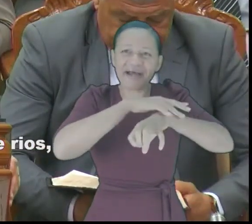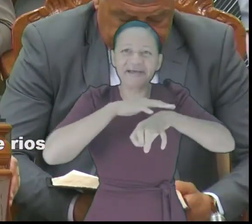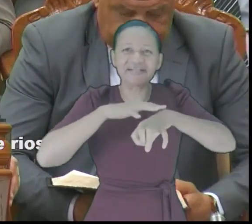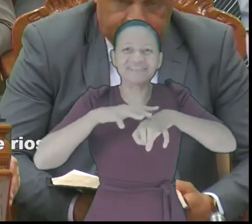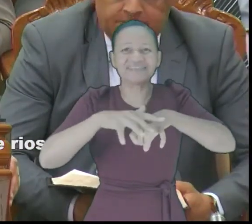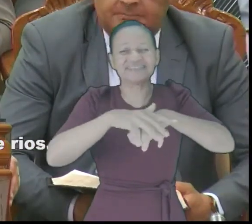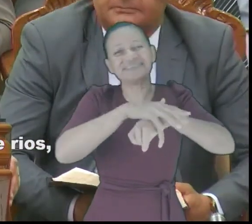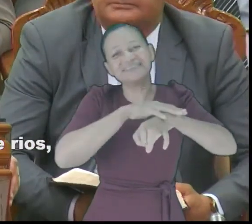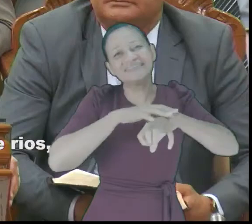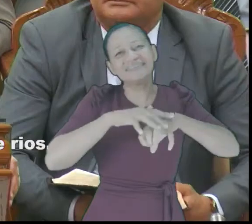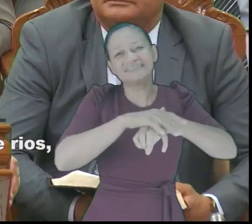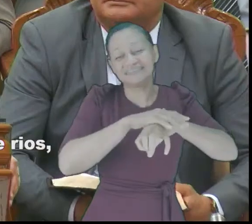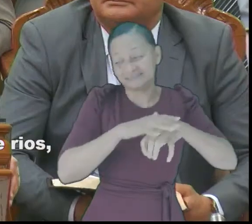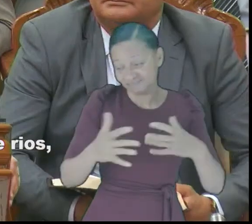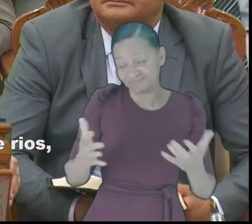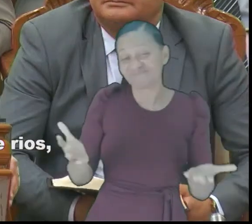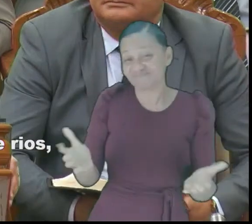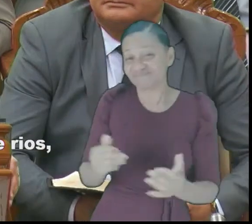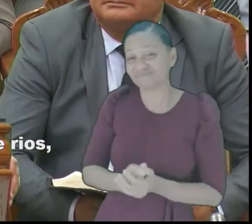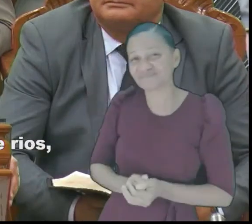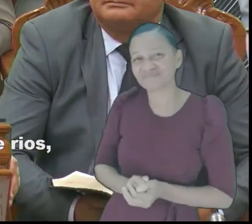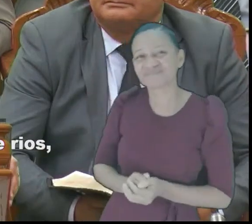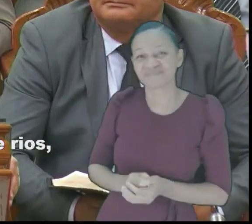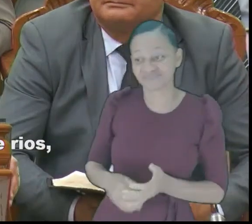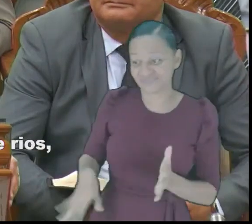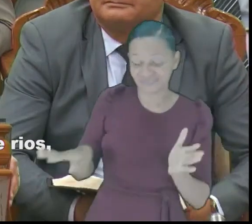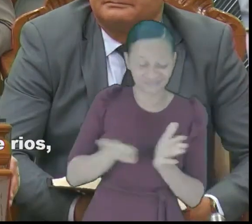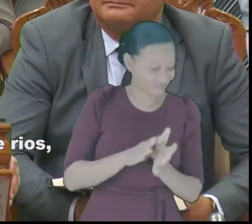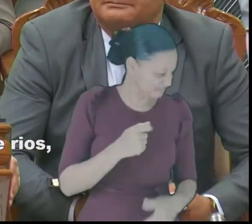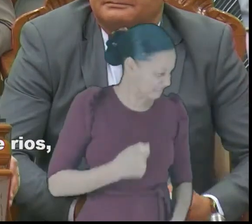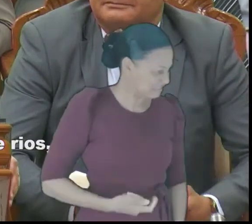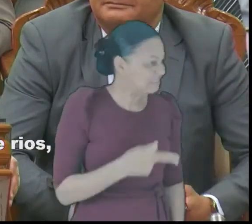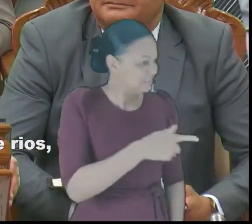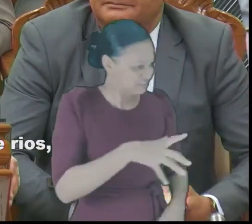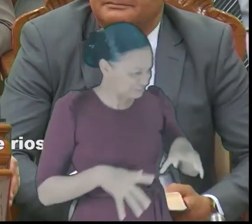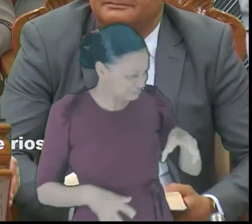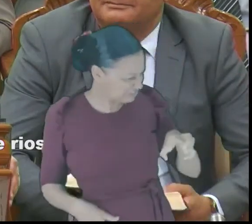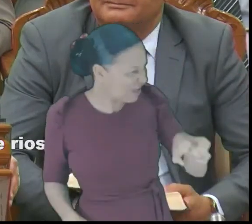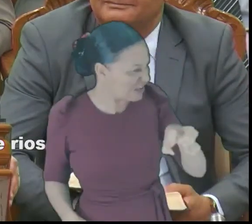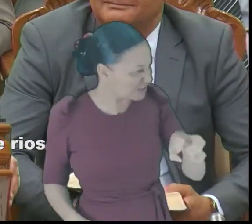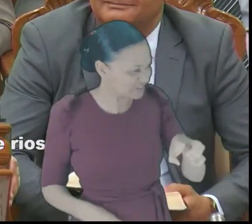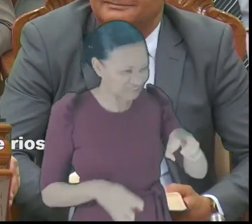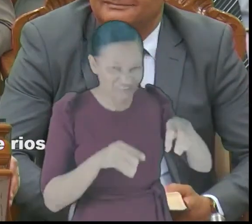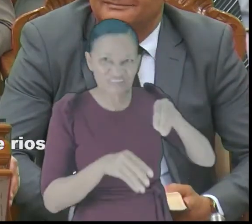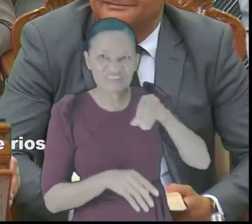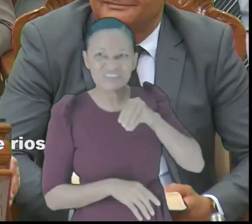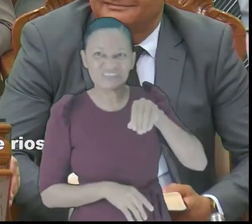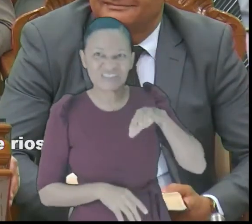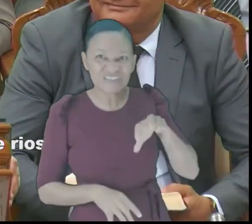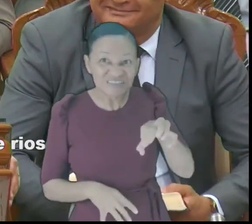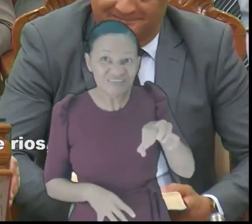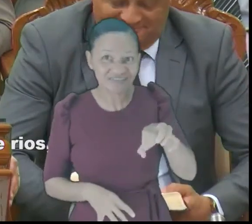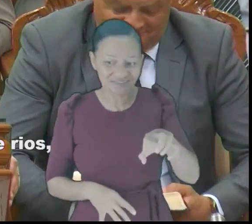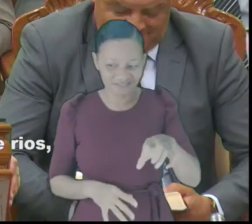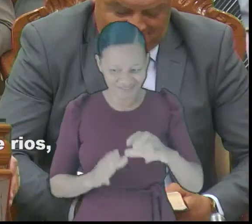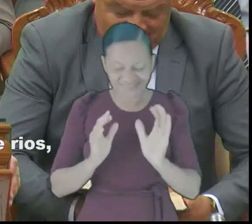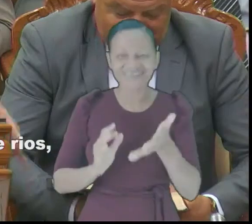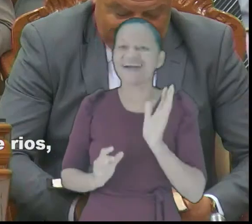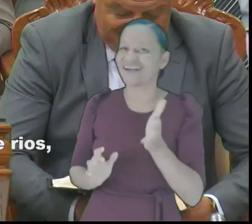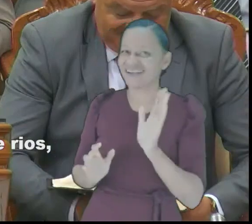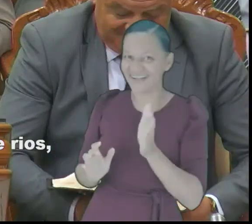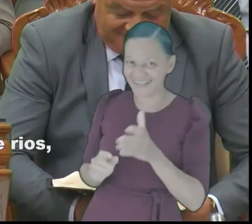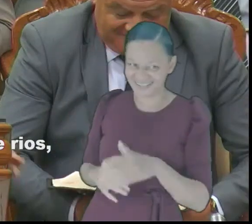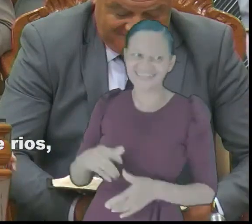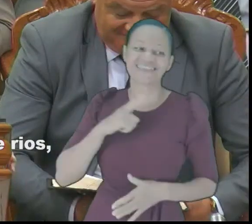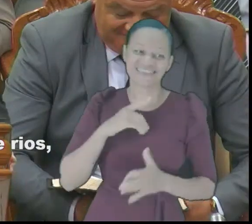muito crente, às vezes os profetas dizem assim, chega para o crente e diz, terra seca. Os irmãos já viram? Eu já vi profeta dizer assim. Está